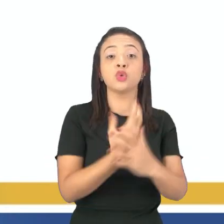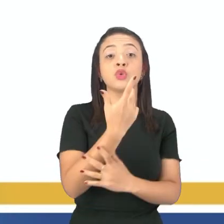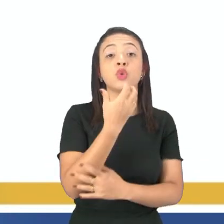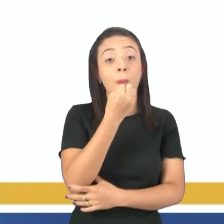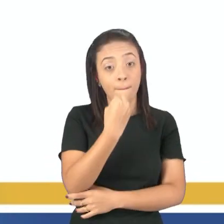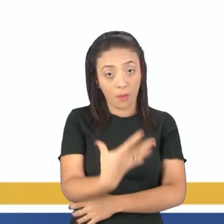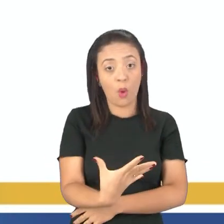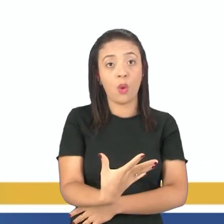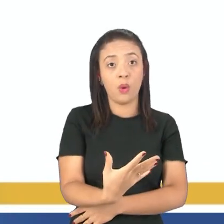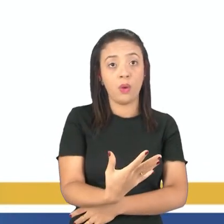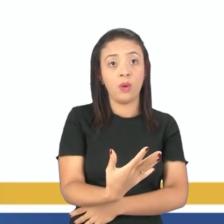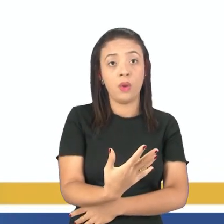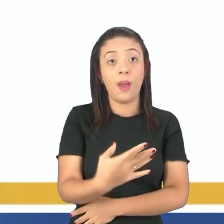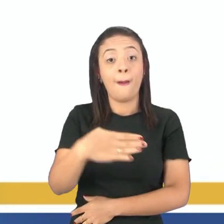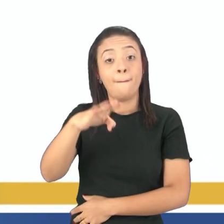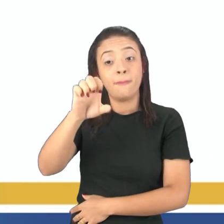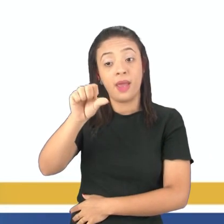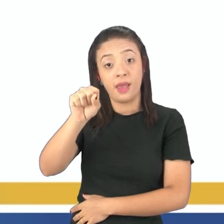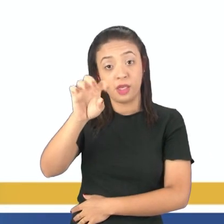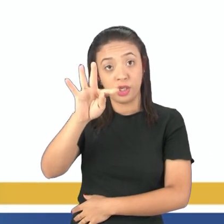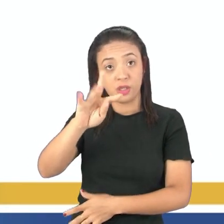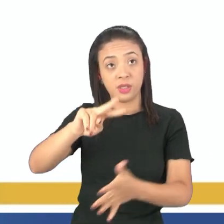the best, o melhor.